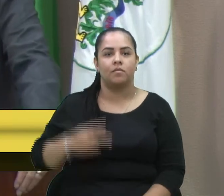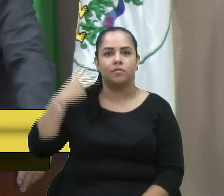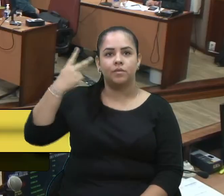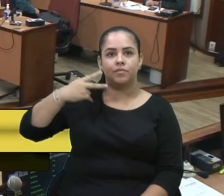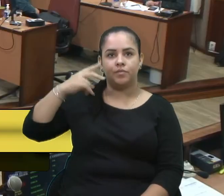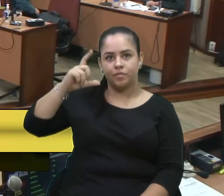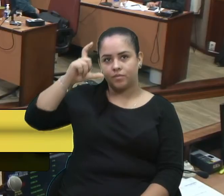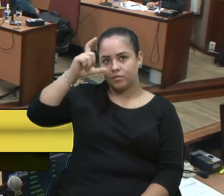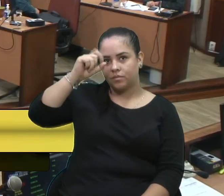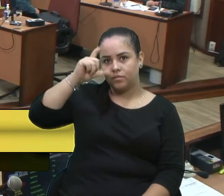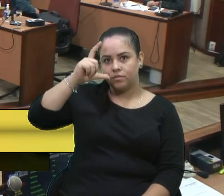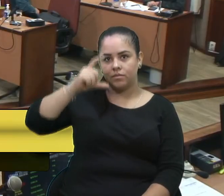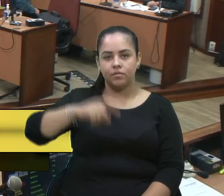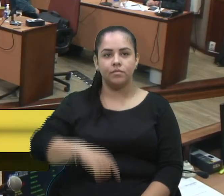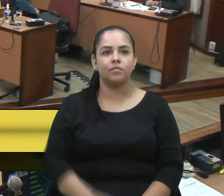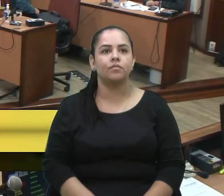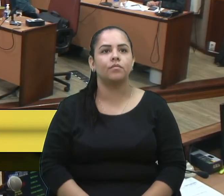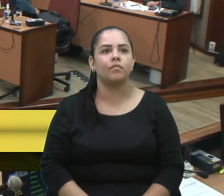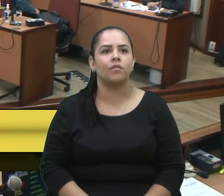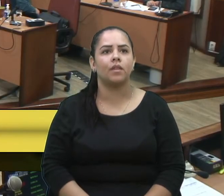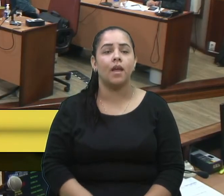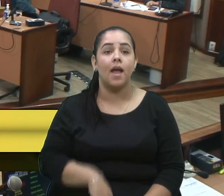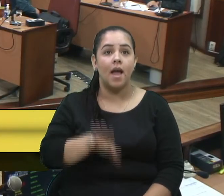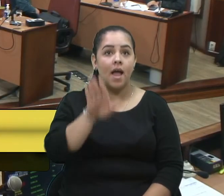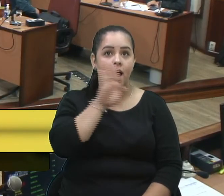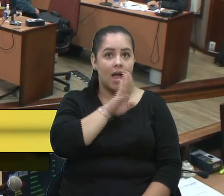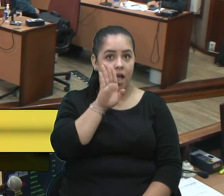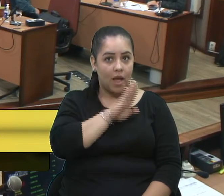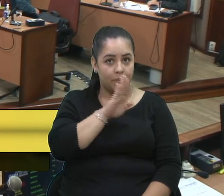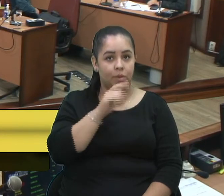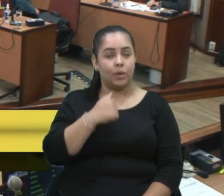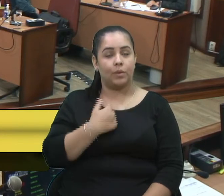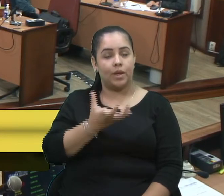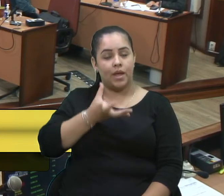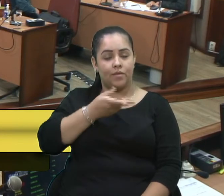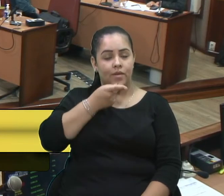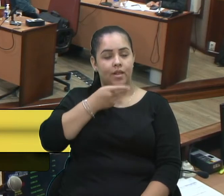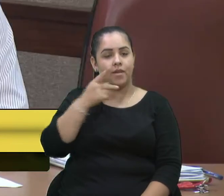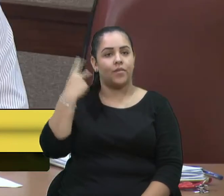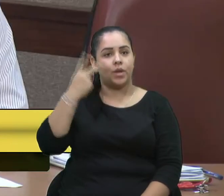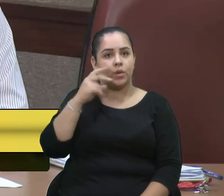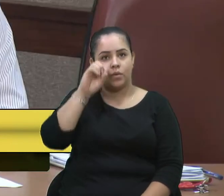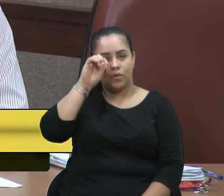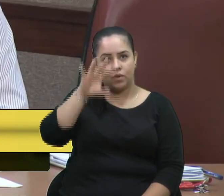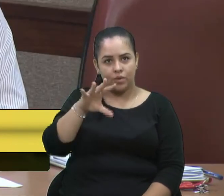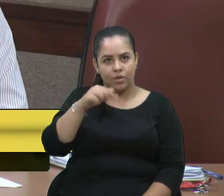gentileza. De forma rápida, obrigado, vereador Fiuza. Eu desejo